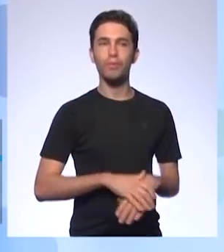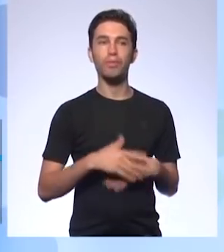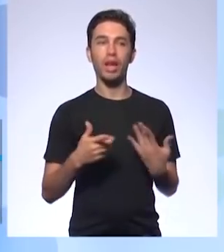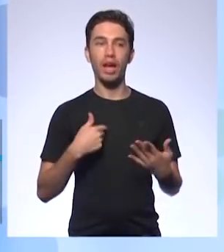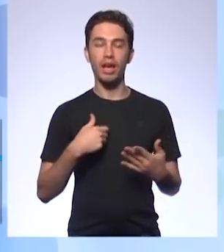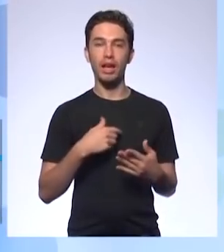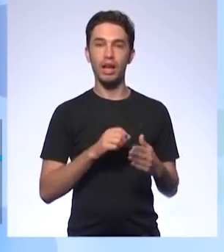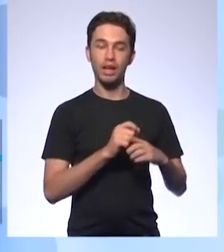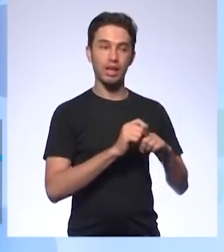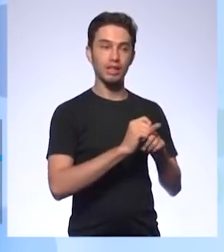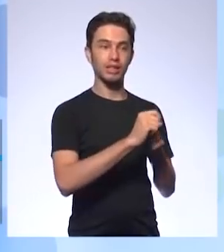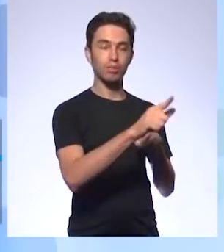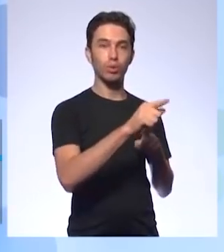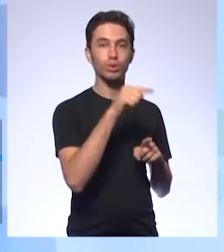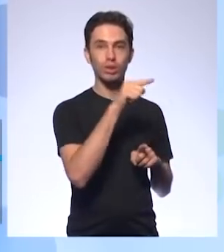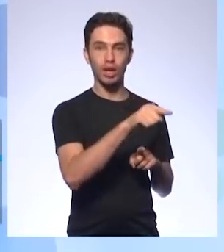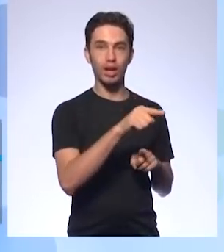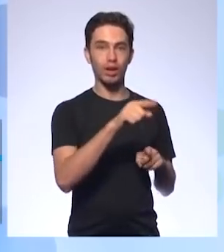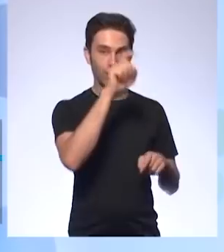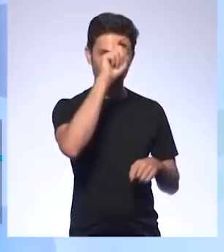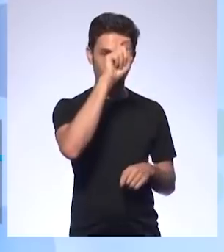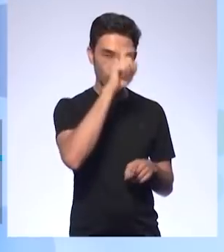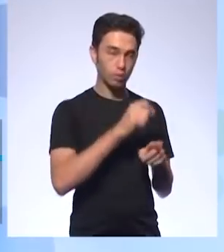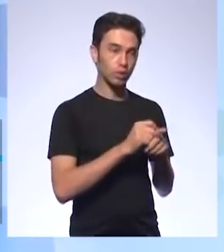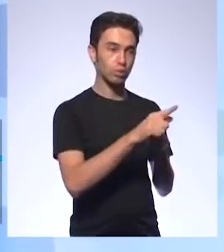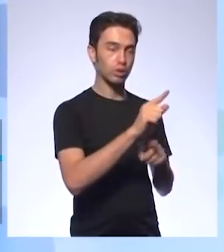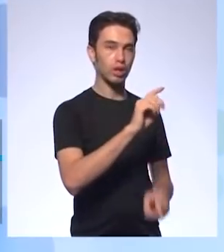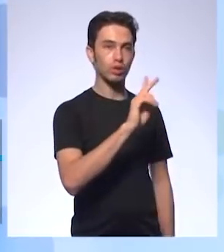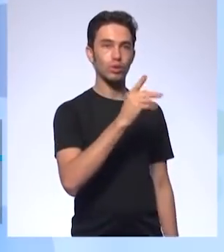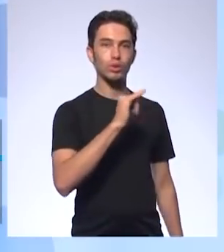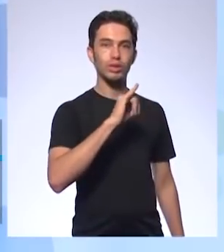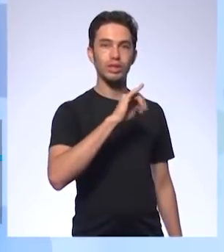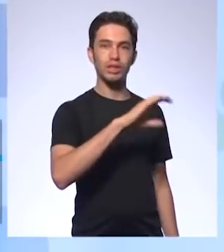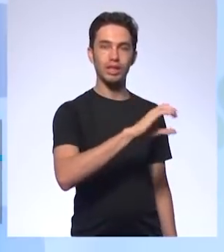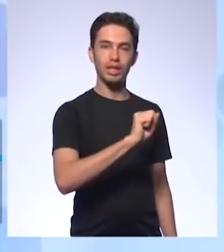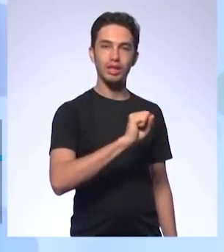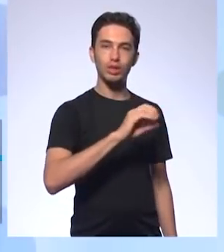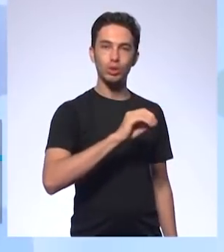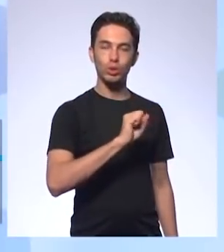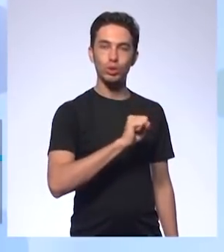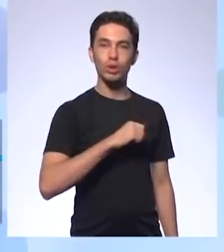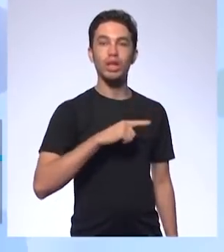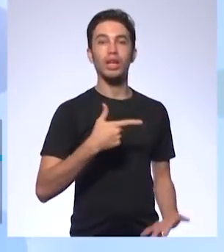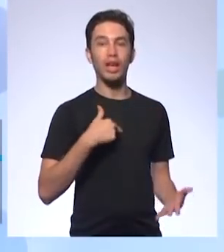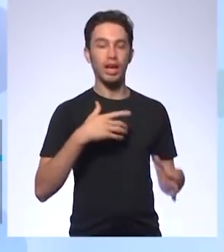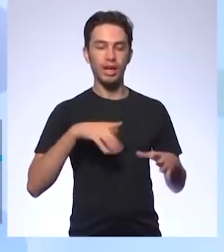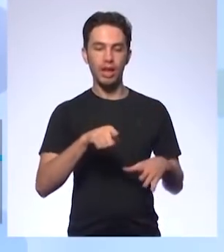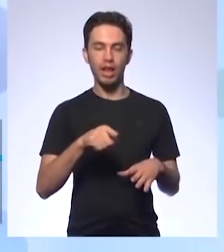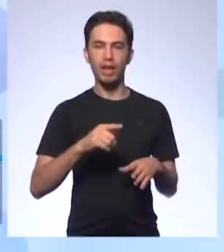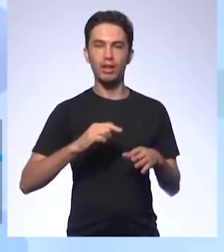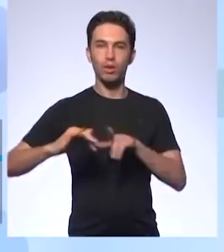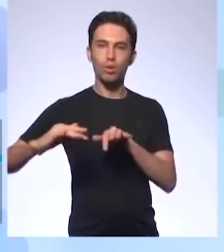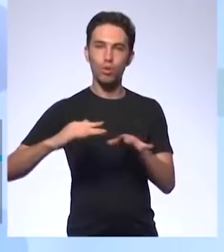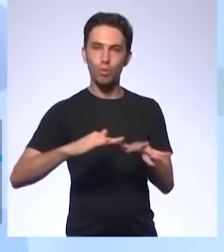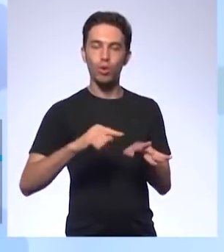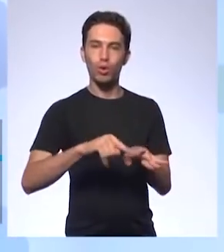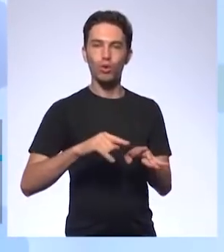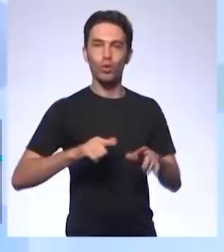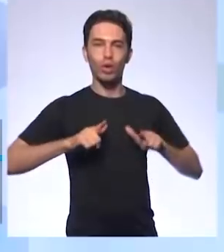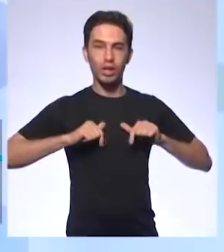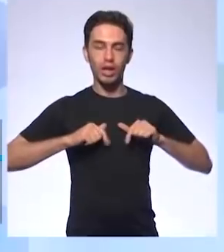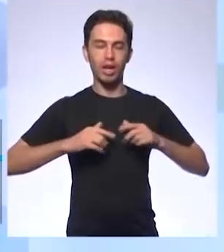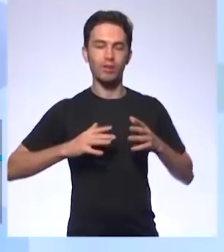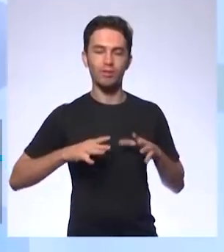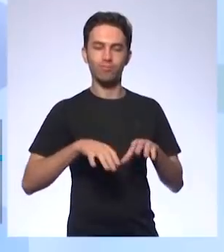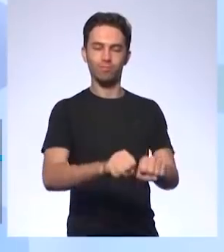população chamada Hicsos, expulsaram eles de lá e escravizaram os hebreus. E aí, nós já falamos sobre essa história, que aí